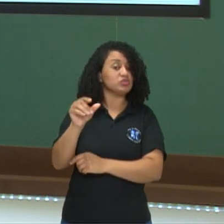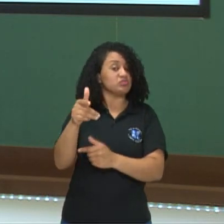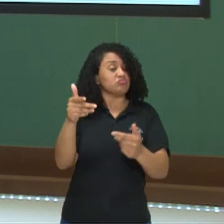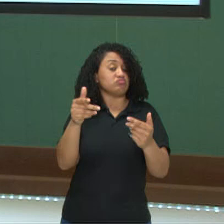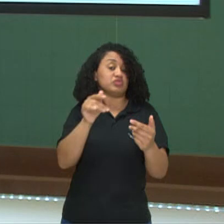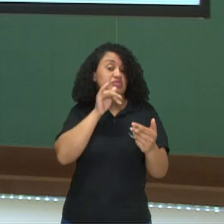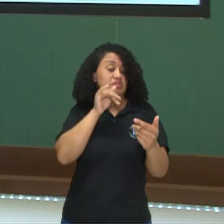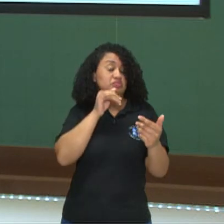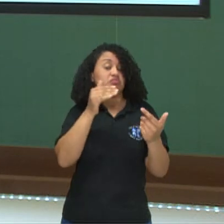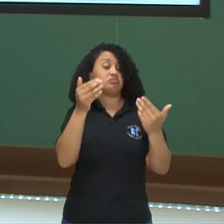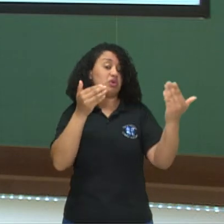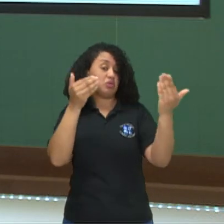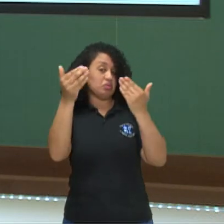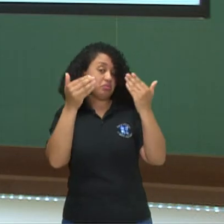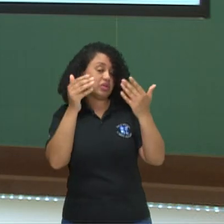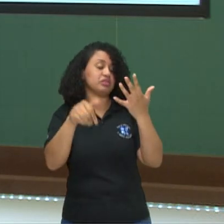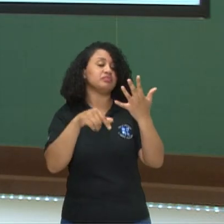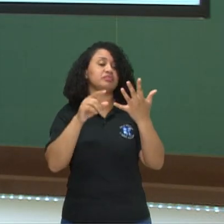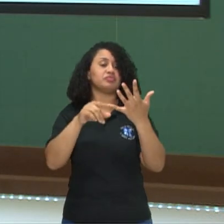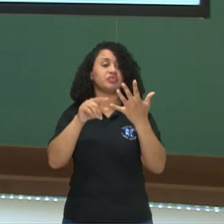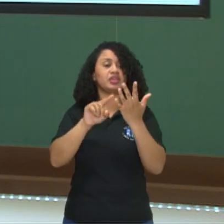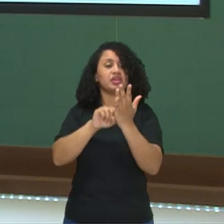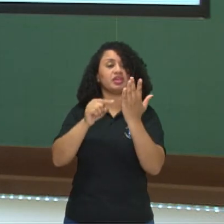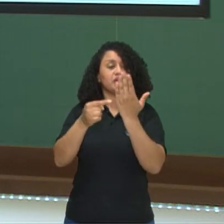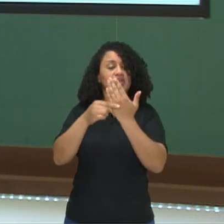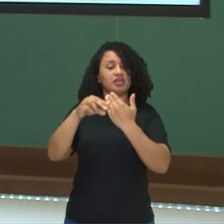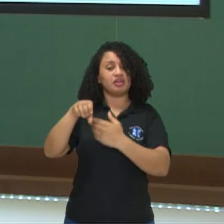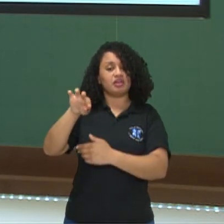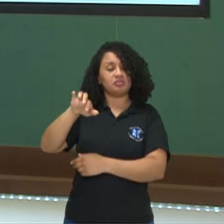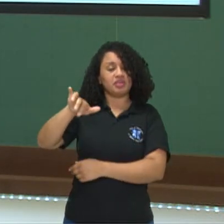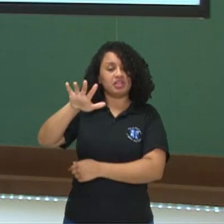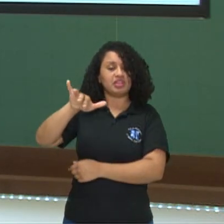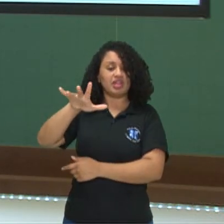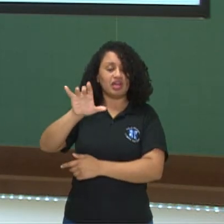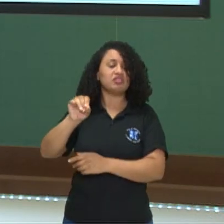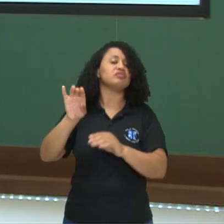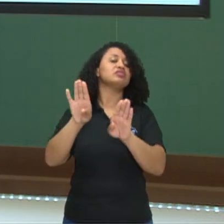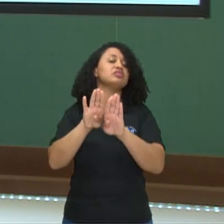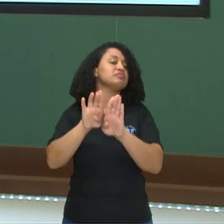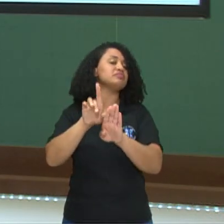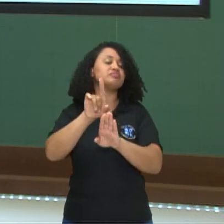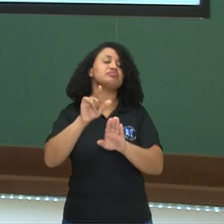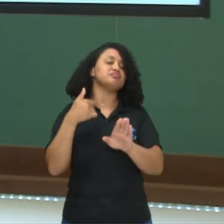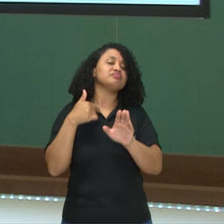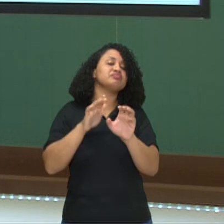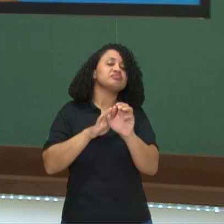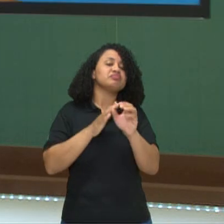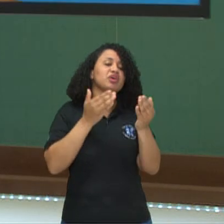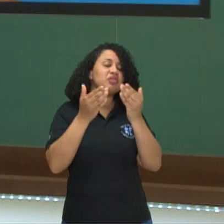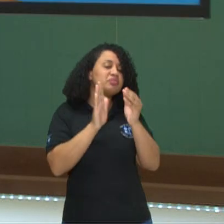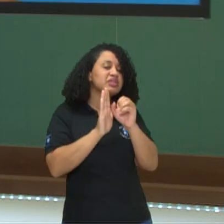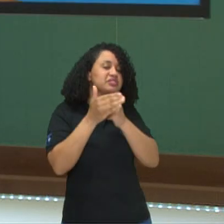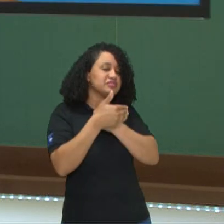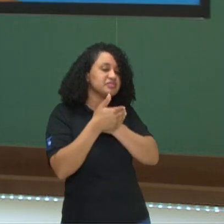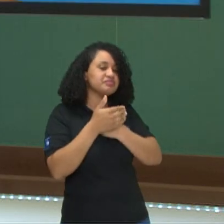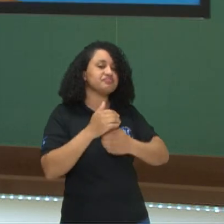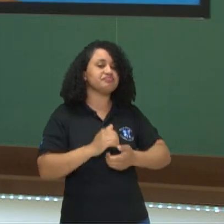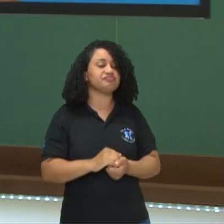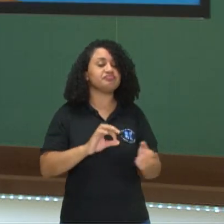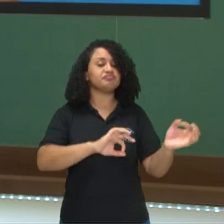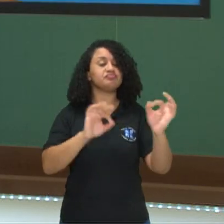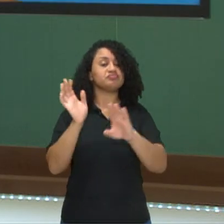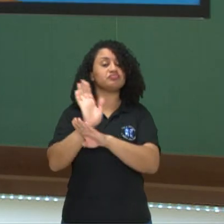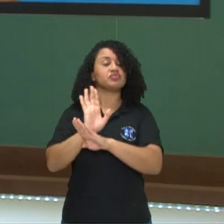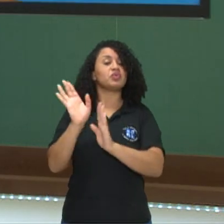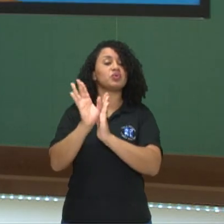comparar, né? E a metáfora, que também, né, é uma afirmação, uma comparação implícita. Neste